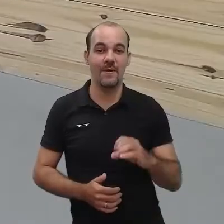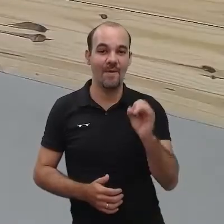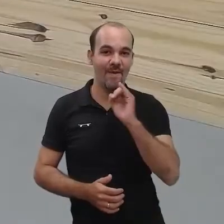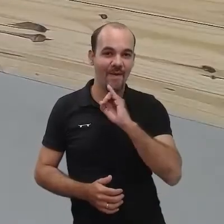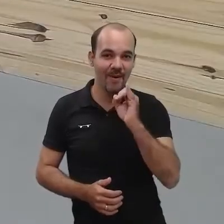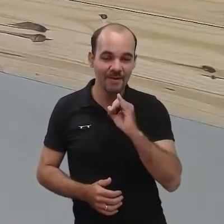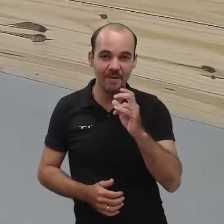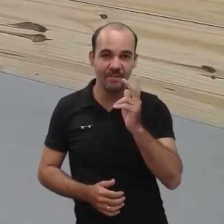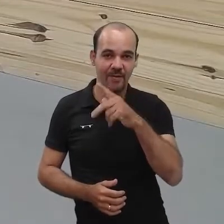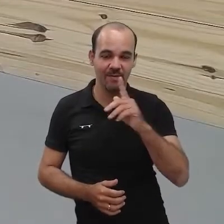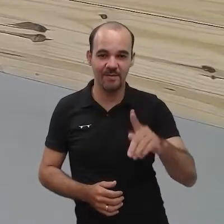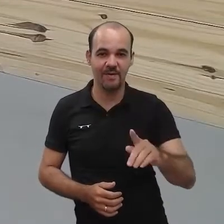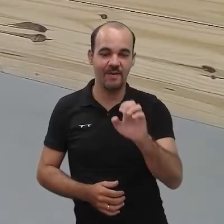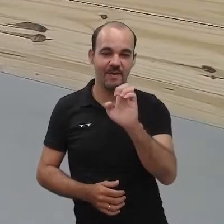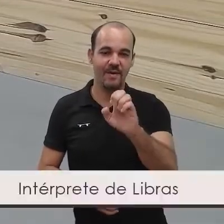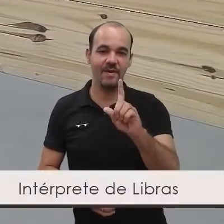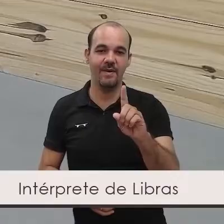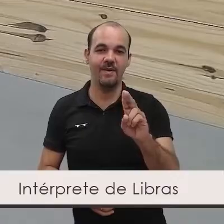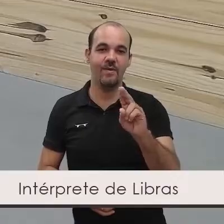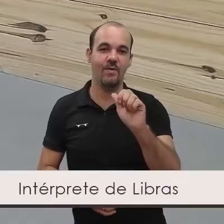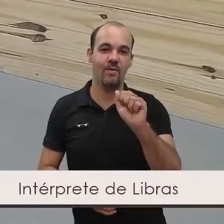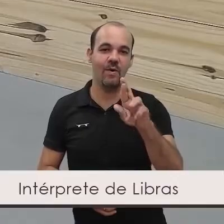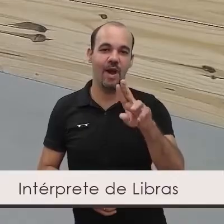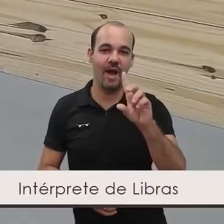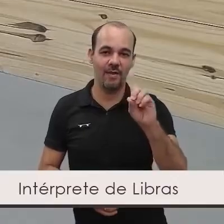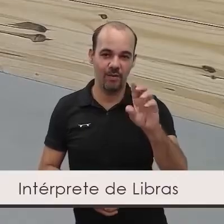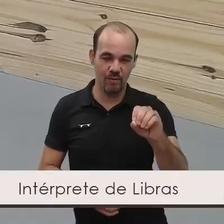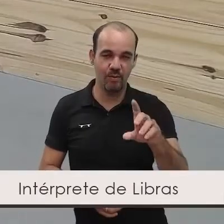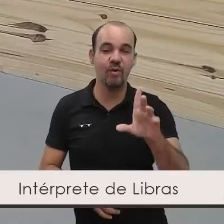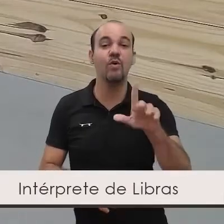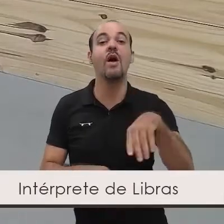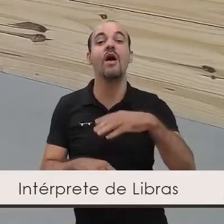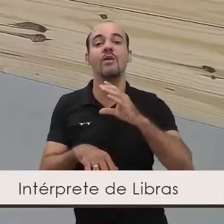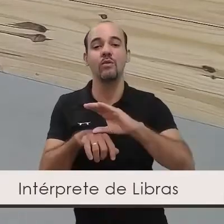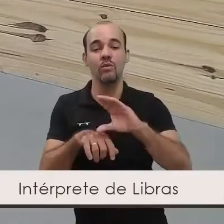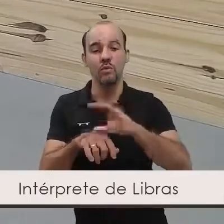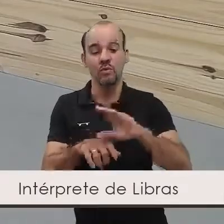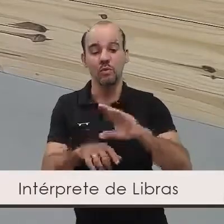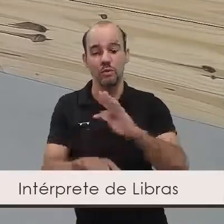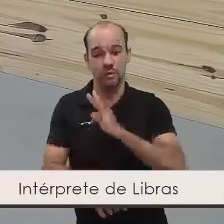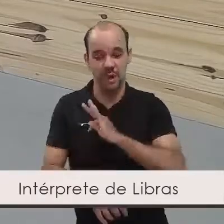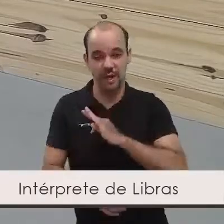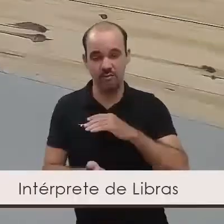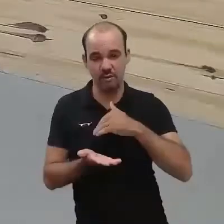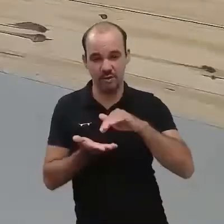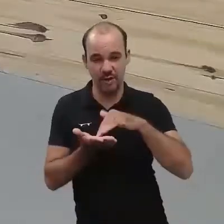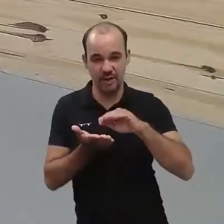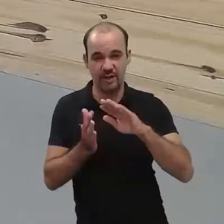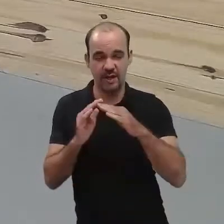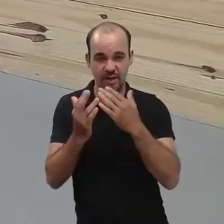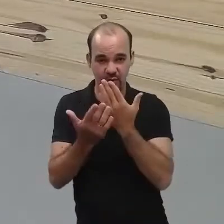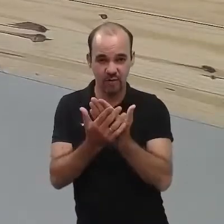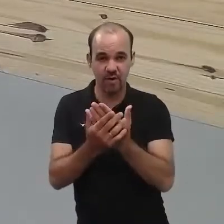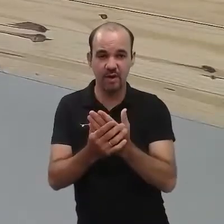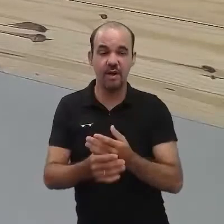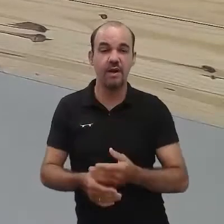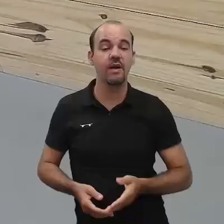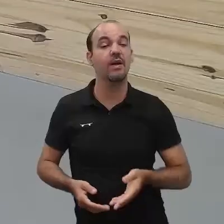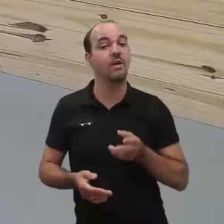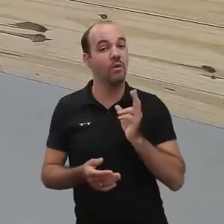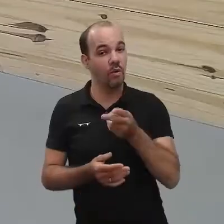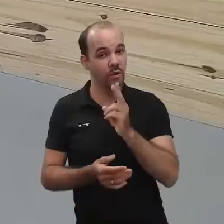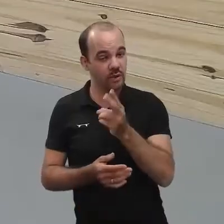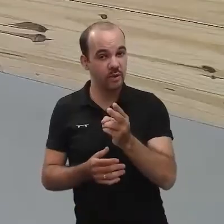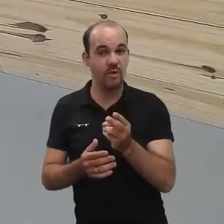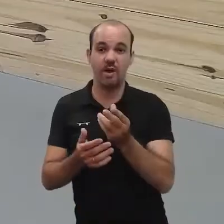Olá, sou o professor Eduardo Santana, do curso técnico em Secretaria Escolar, e vamos dar continuidade aos nossos estudos a respeito da disciplina